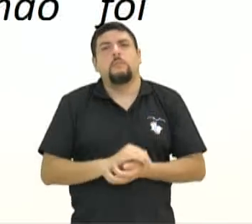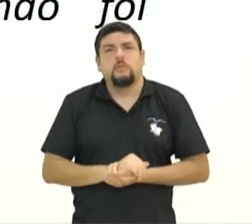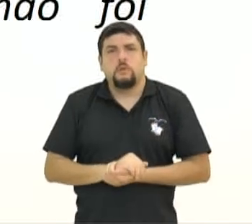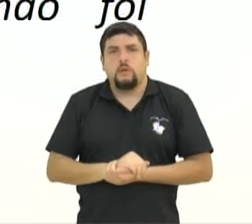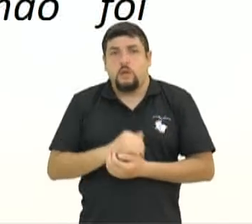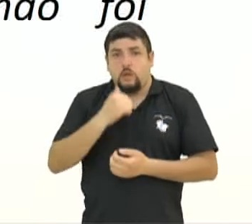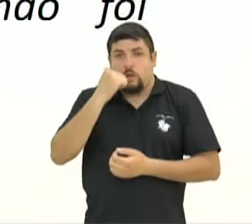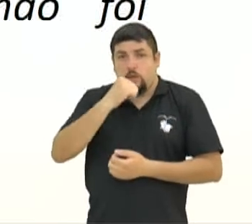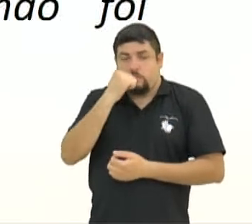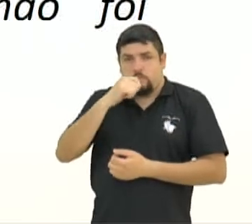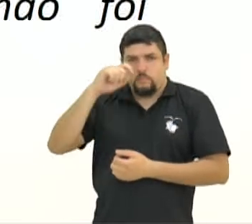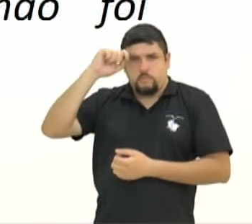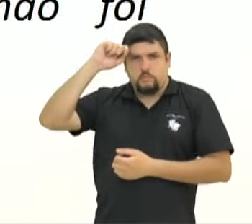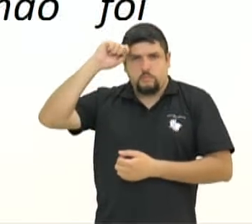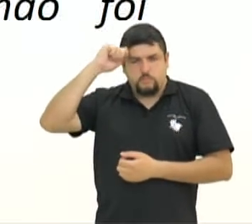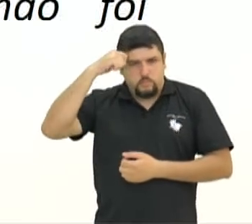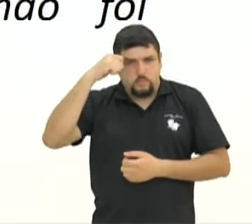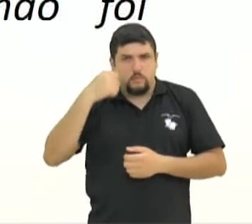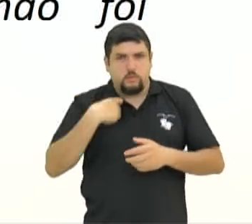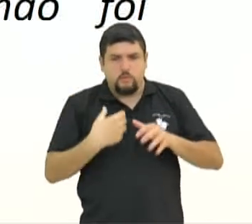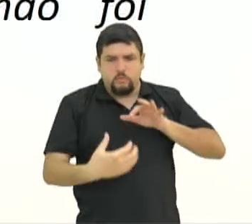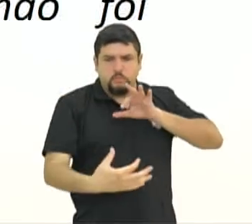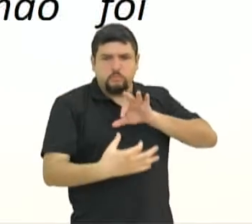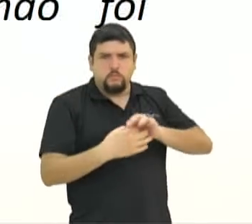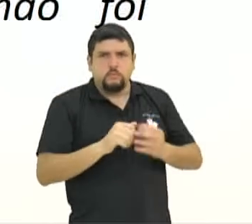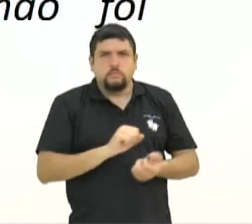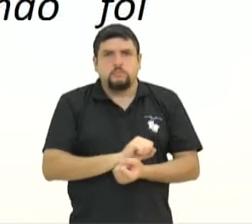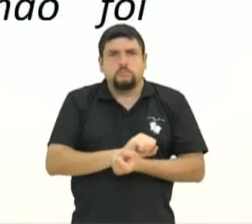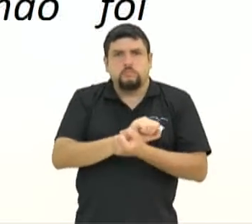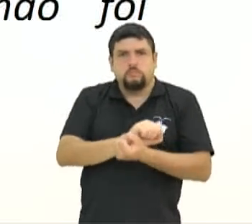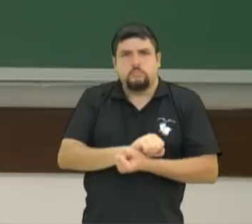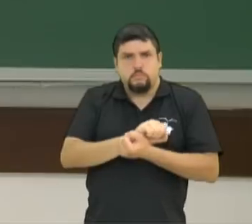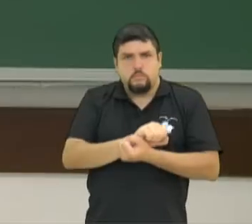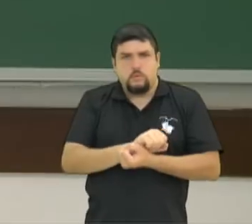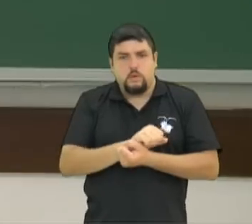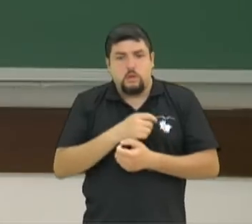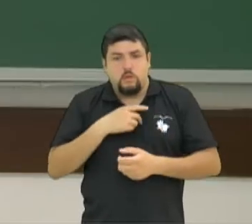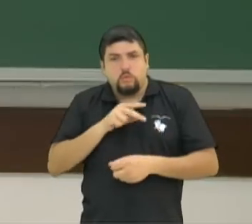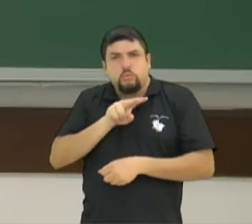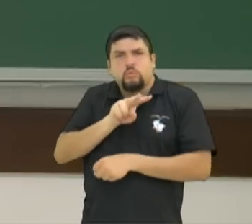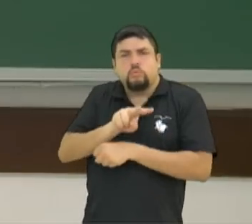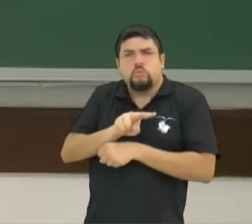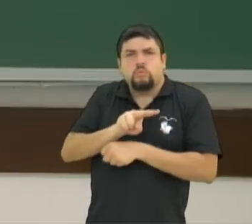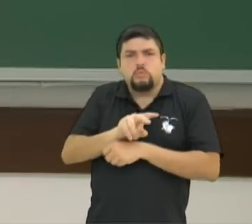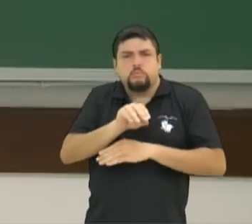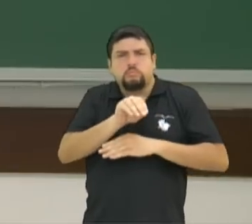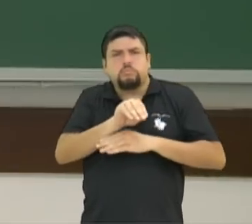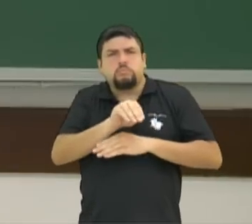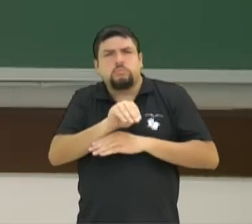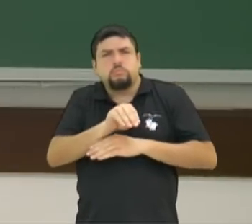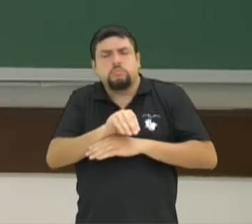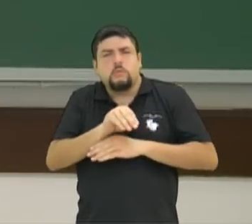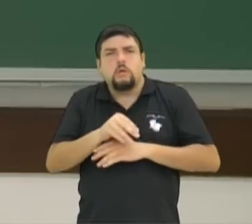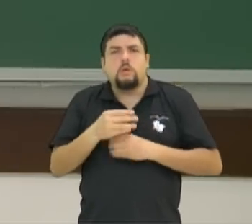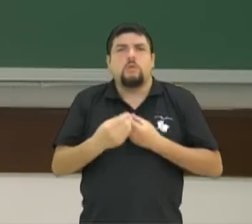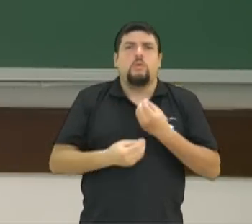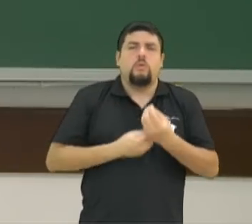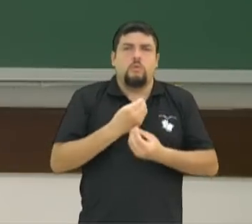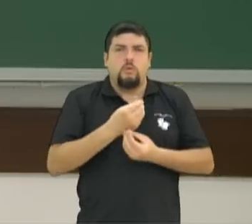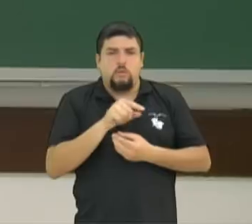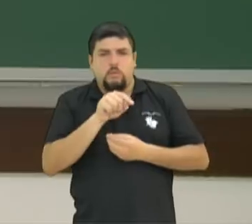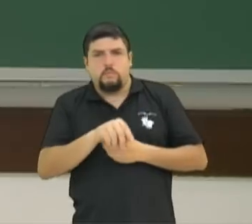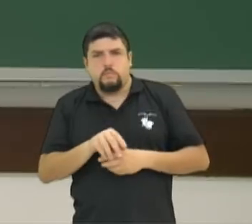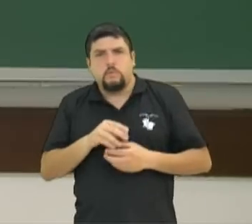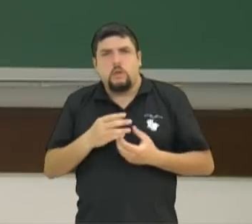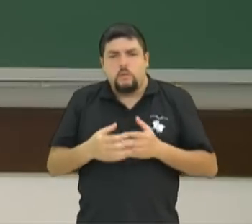escrava, a africana escravizada, ela participa desse processo de amamentação, ela cria um vínculo com a